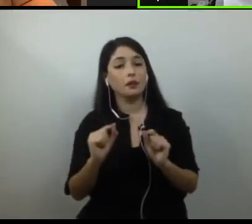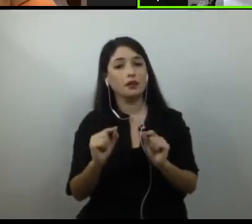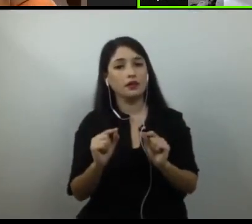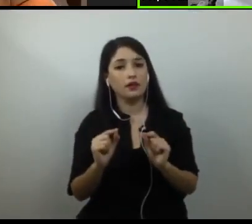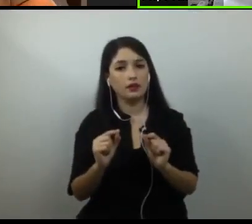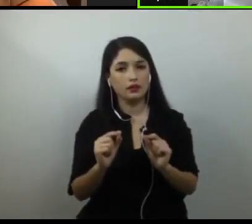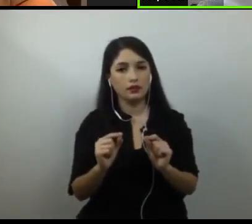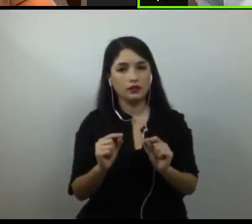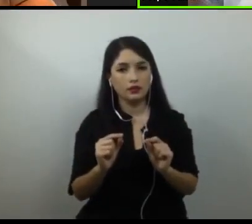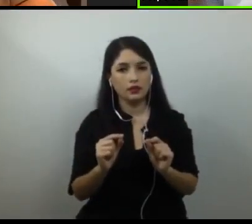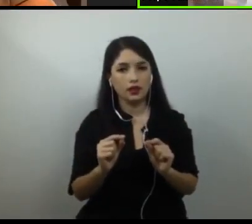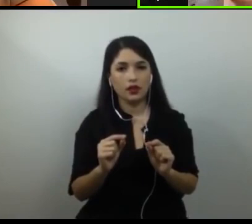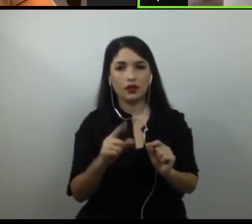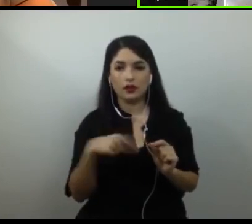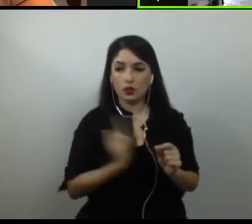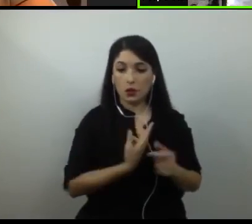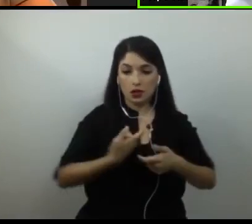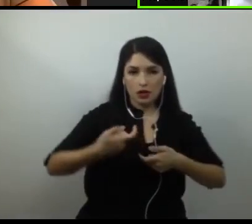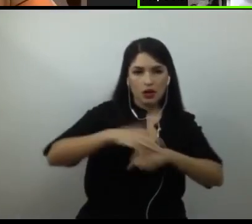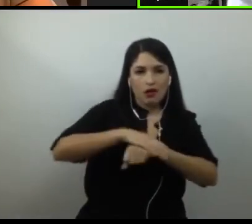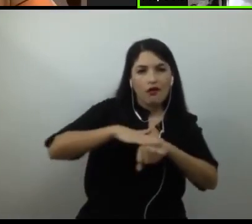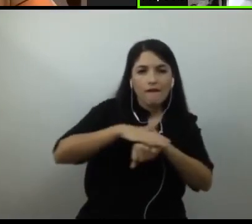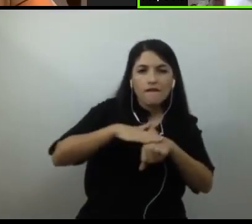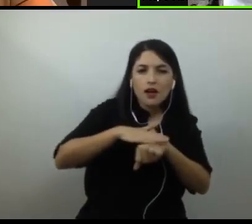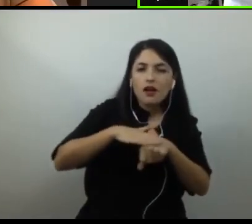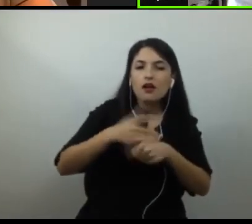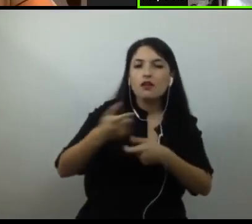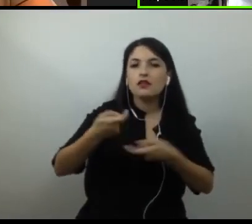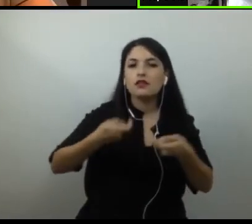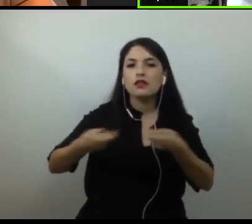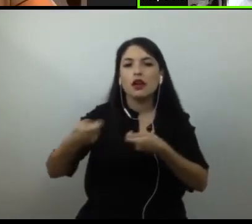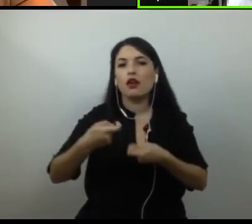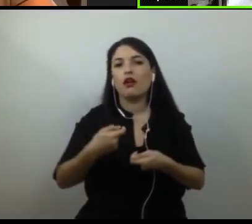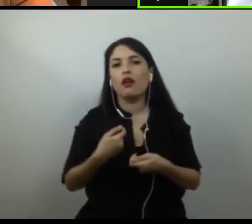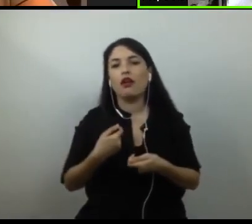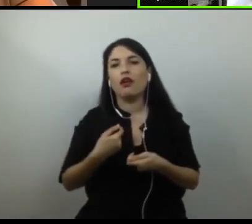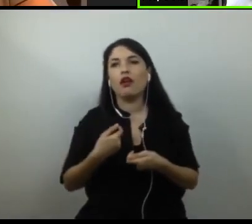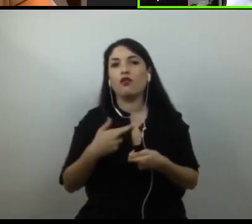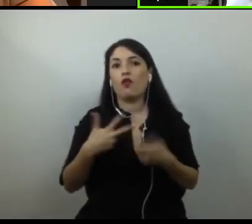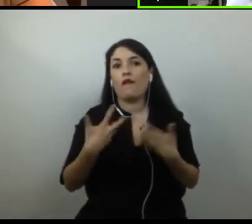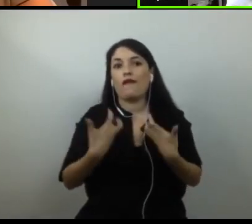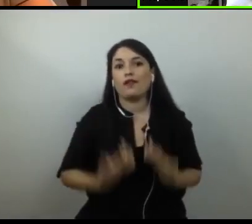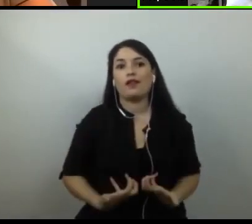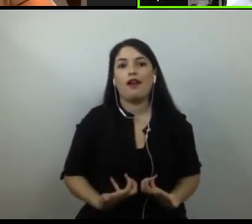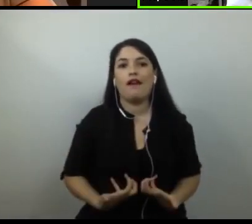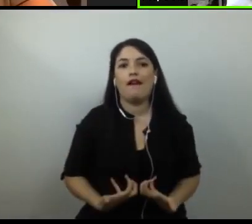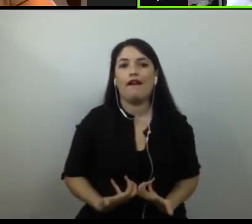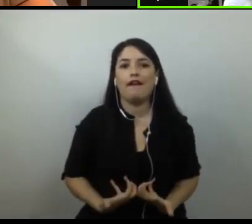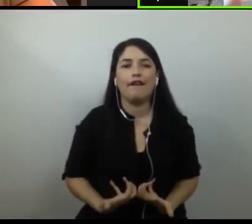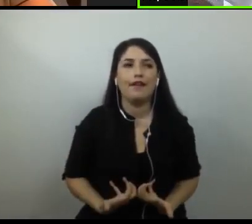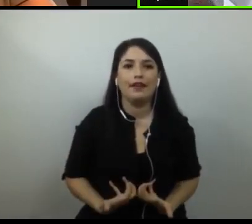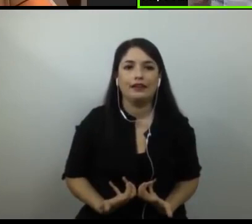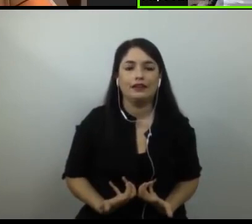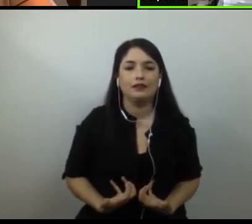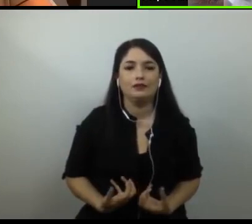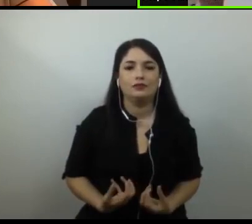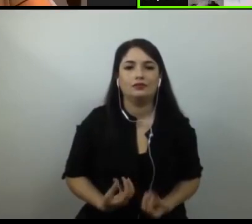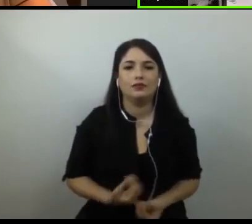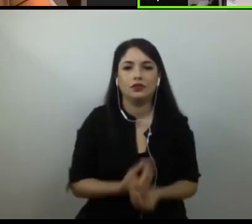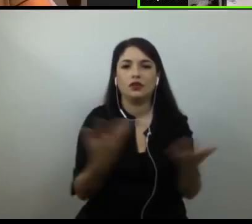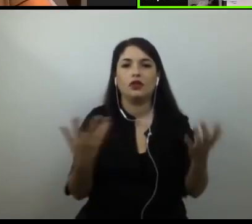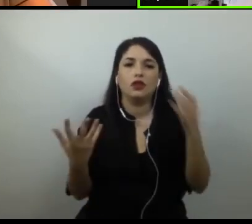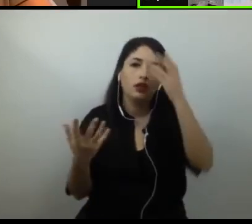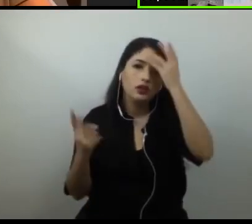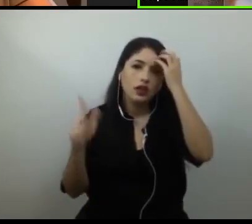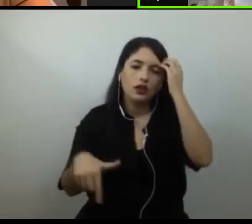acho que da nossa conversa e as pessoas que estão nos ouvindo, eu não vou cansá-las com a absoluta perspectiva,